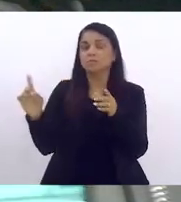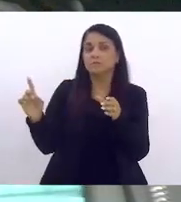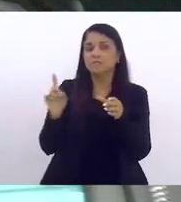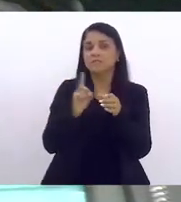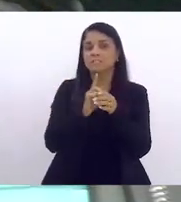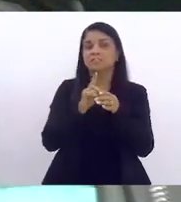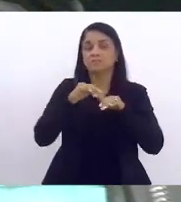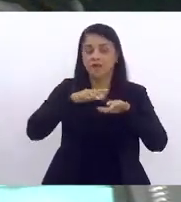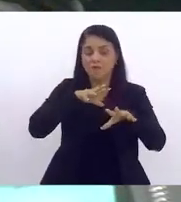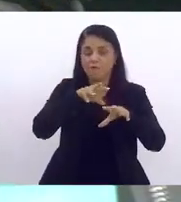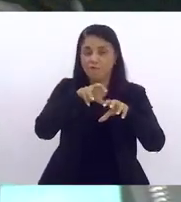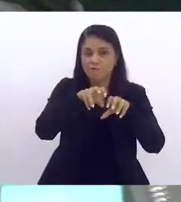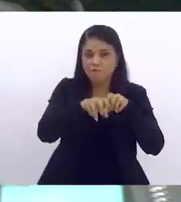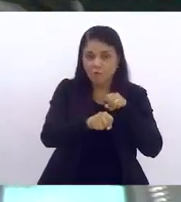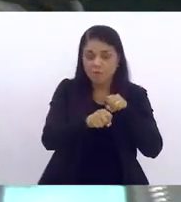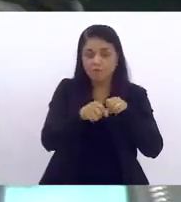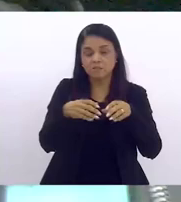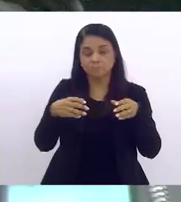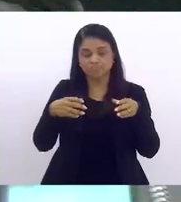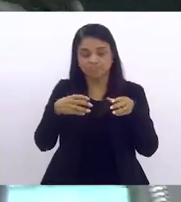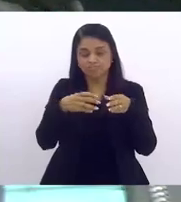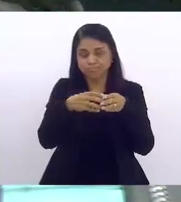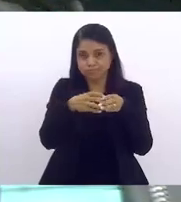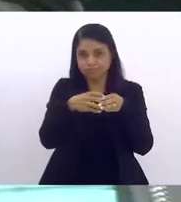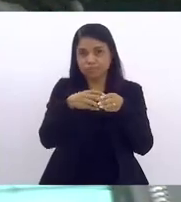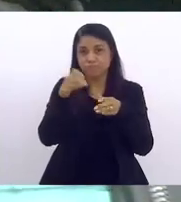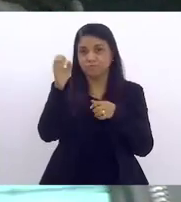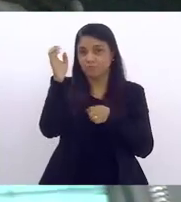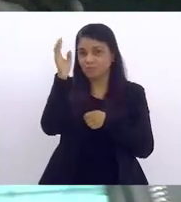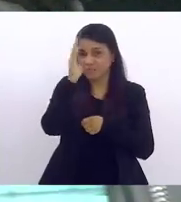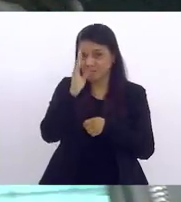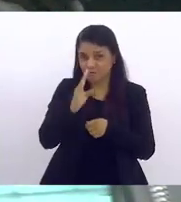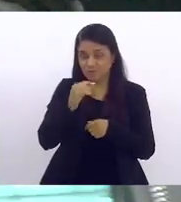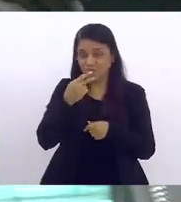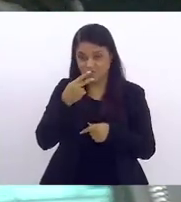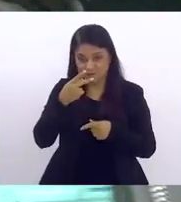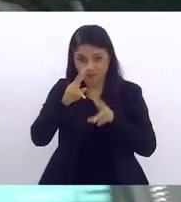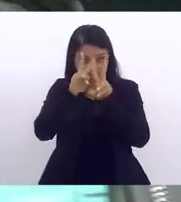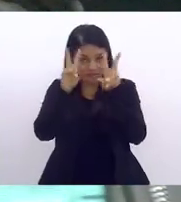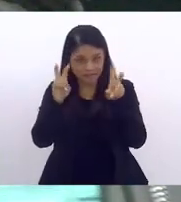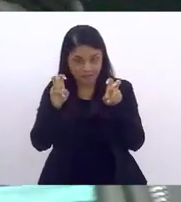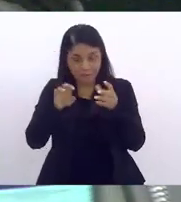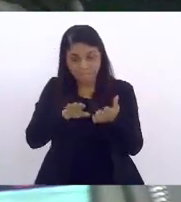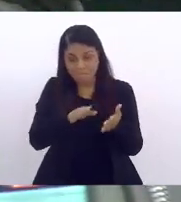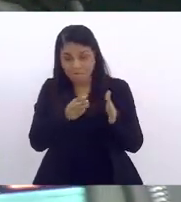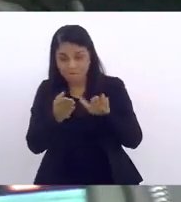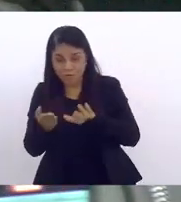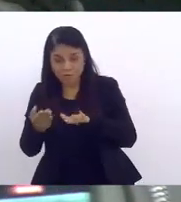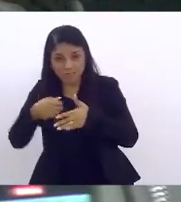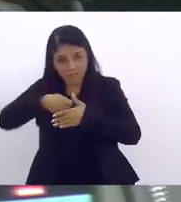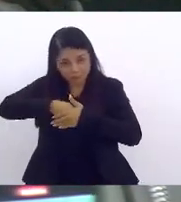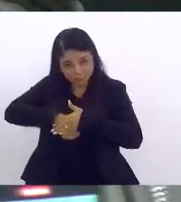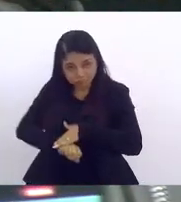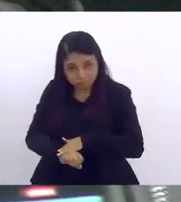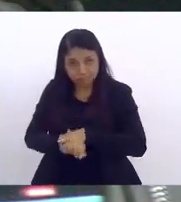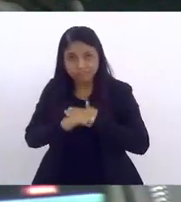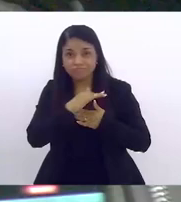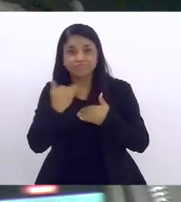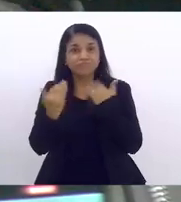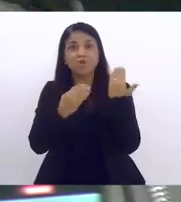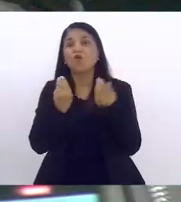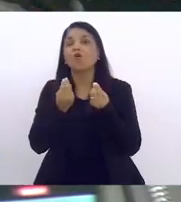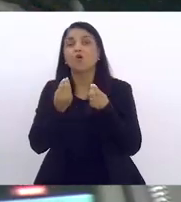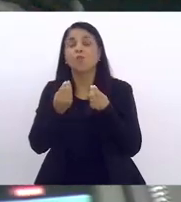formação nacional desta categoria, porque quando a gente vai falar da mortalidade materna, como a Tarciane falou, como é que eu chego na usuária do SUS? Você só vai